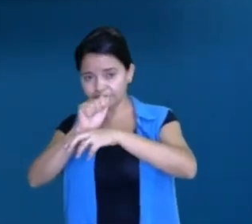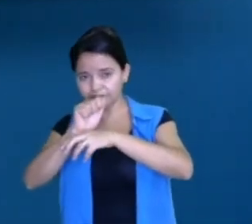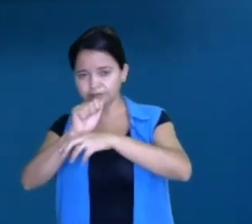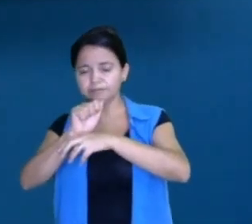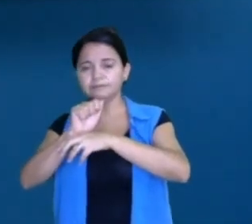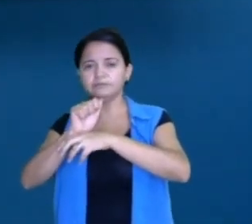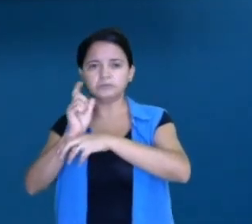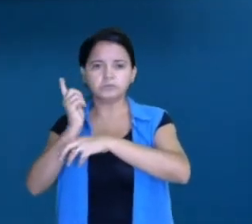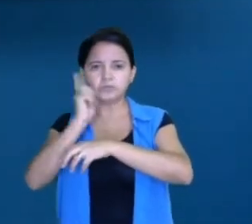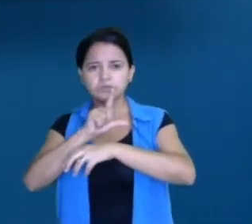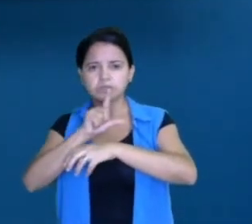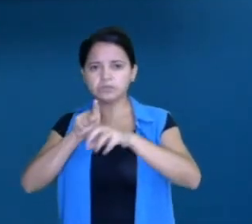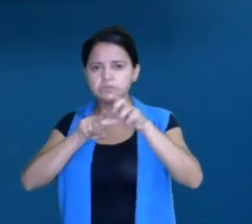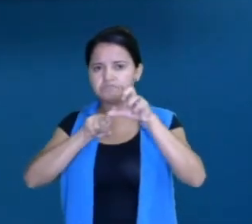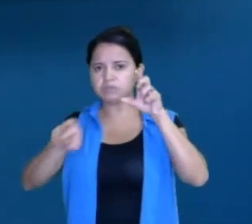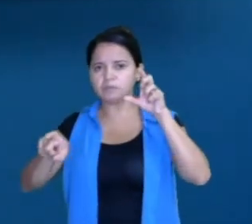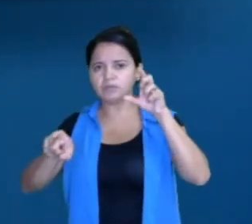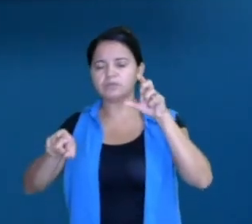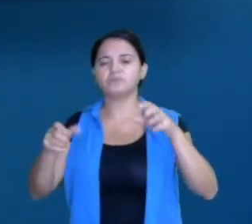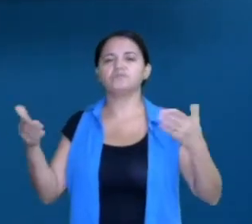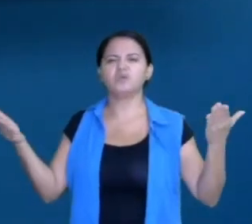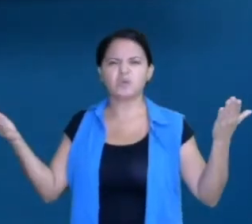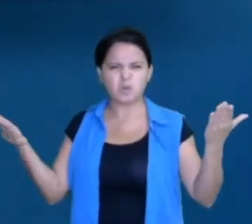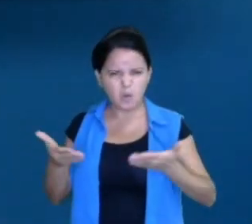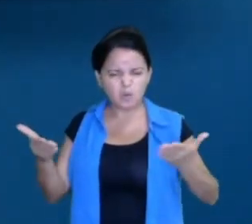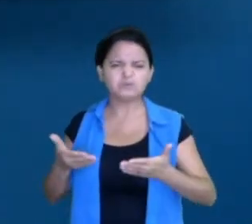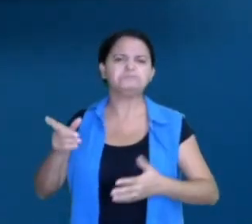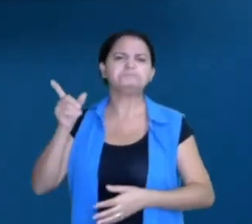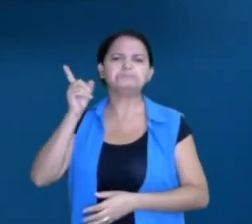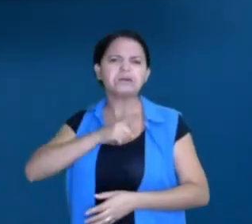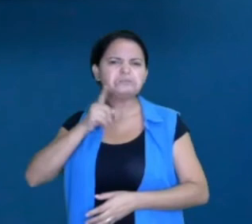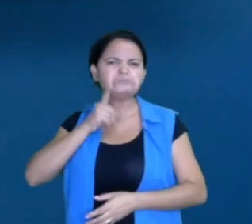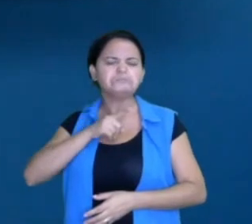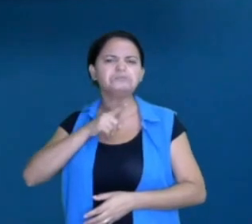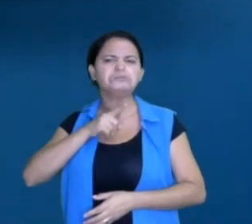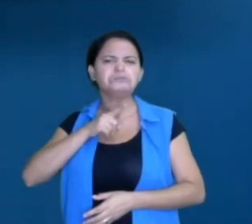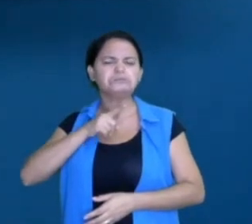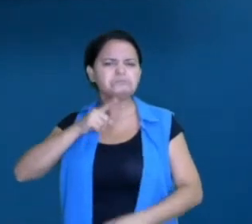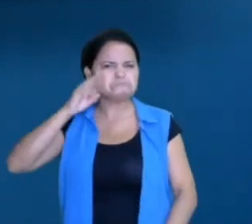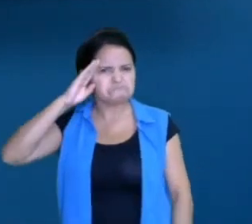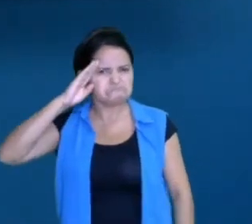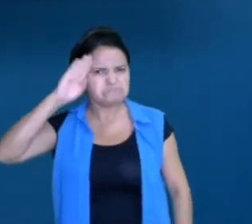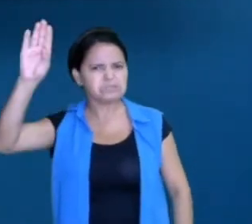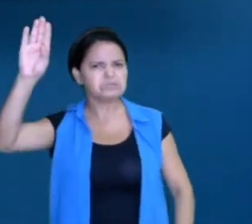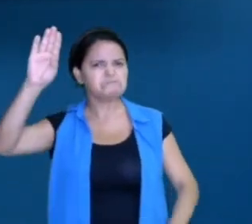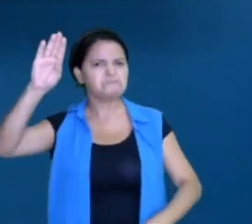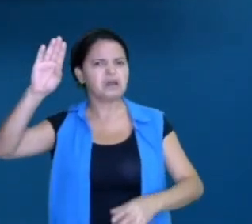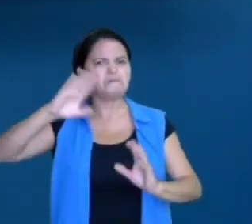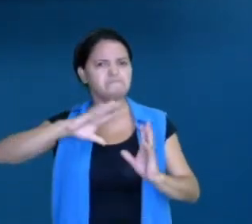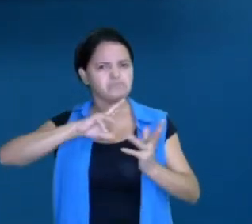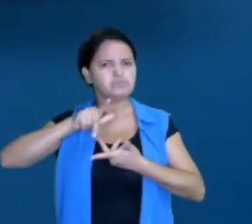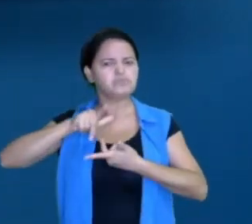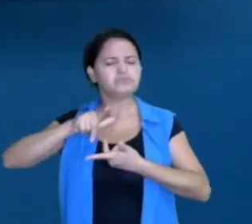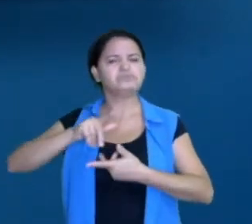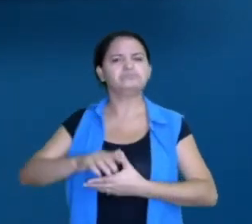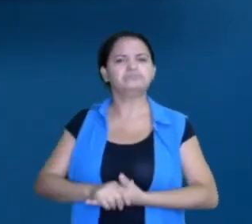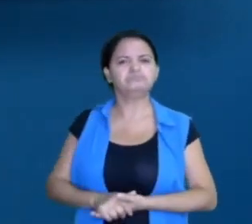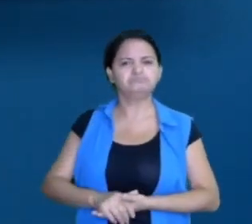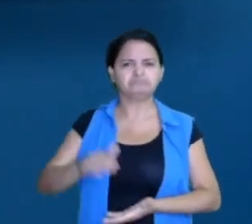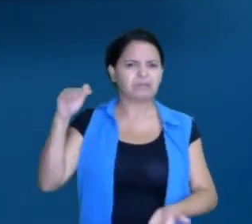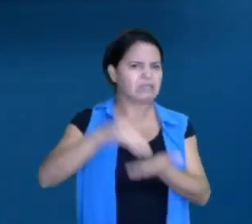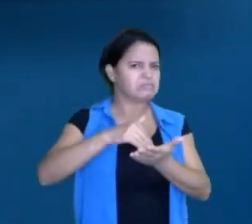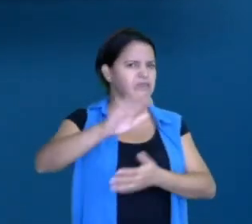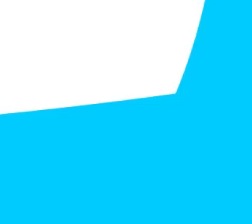sua independência e hoje é essa potência que é. História com o professor Flávio. A gente fica por aqui. Até mais, pessoal.